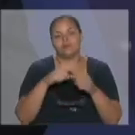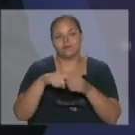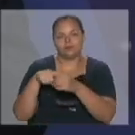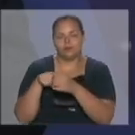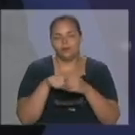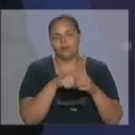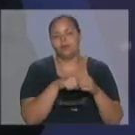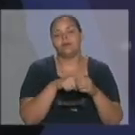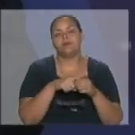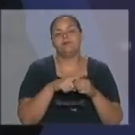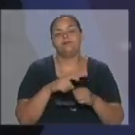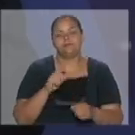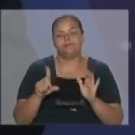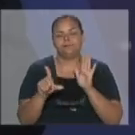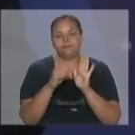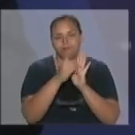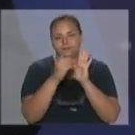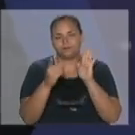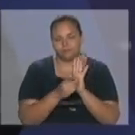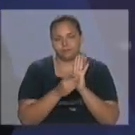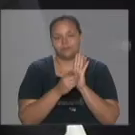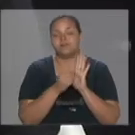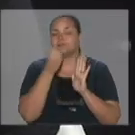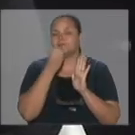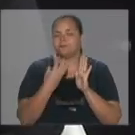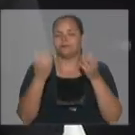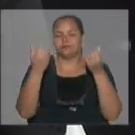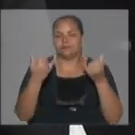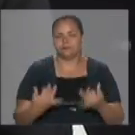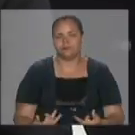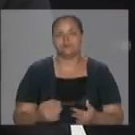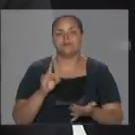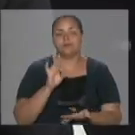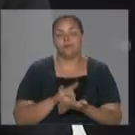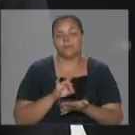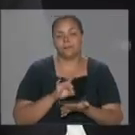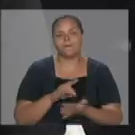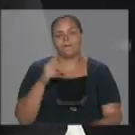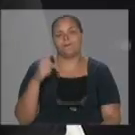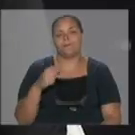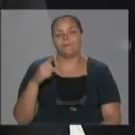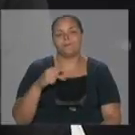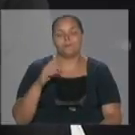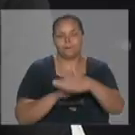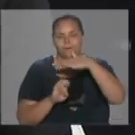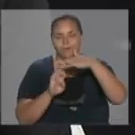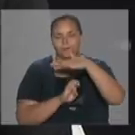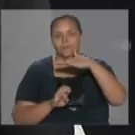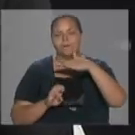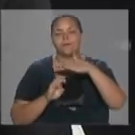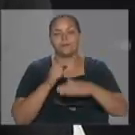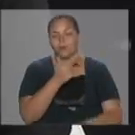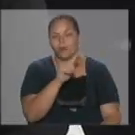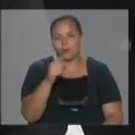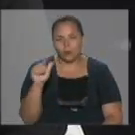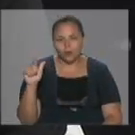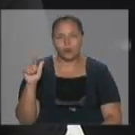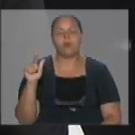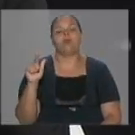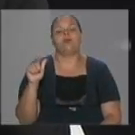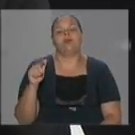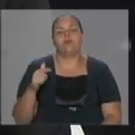convênios e decretos. Para você ter uma ideia. É bom a gente explicar que, na verdade, a Petrobras se beneficia de